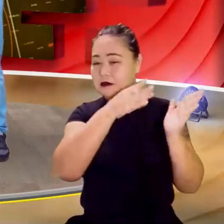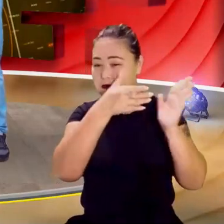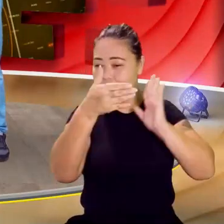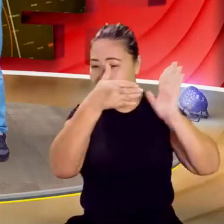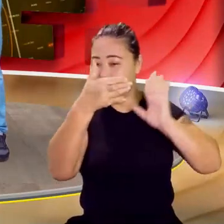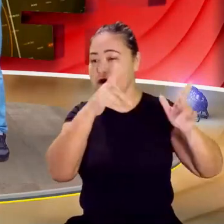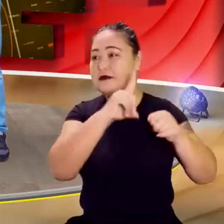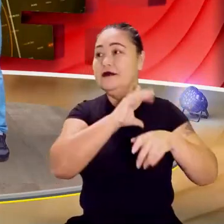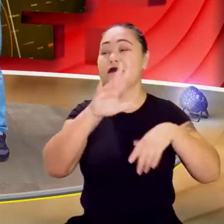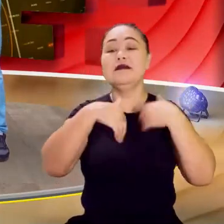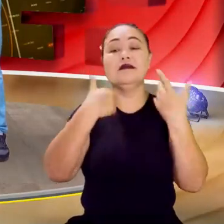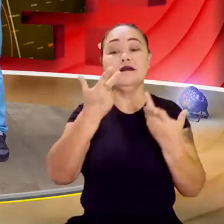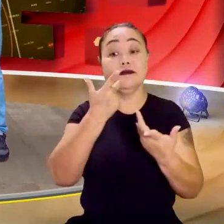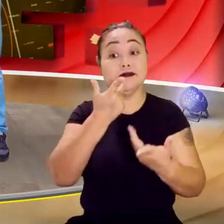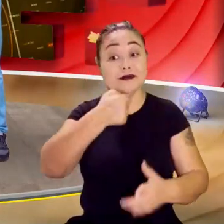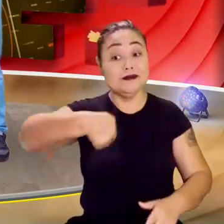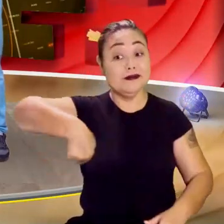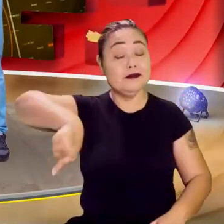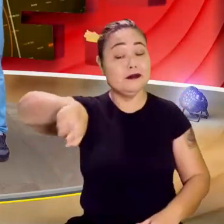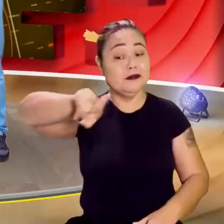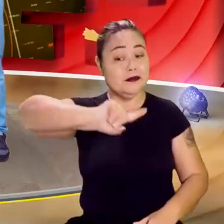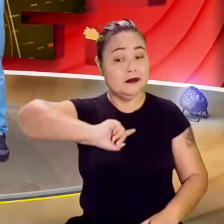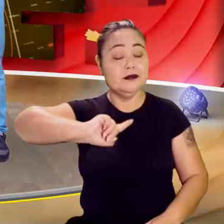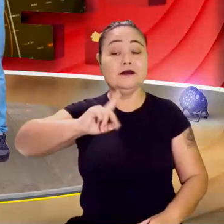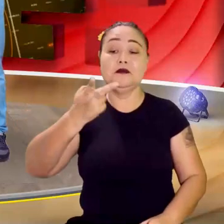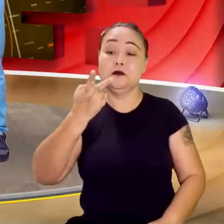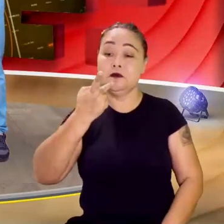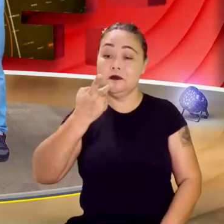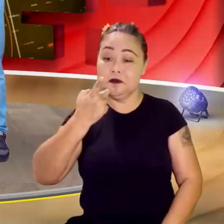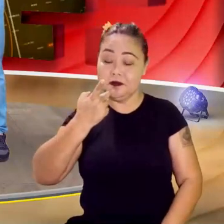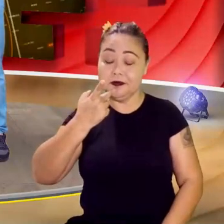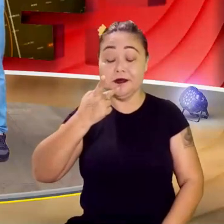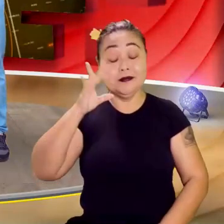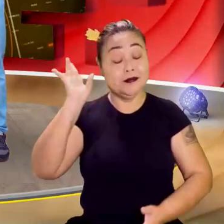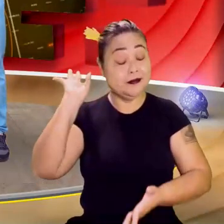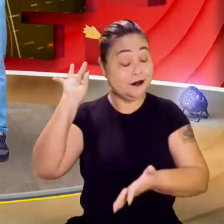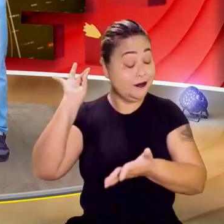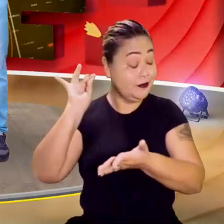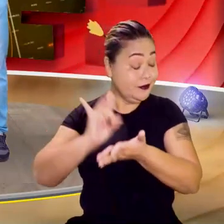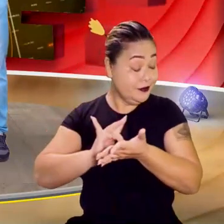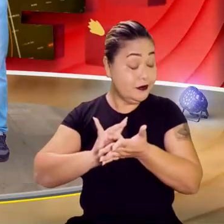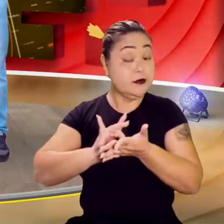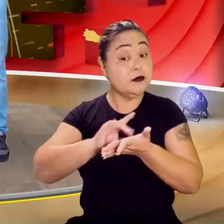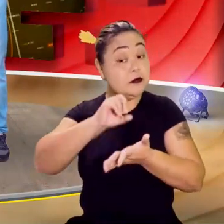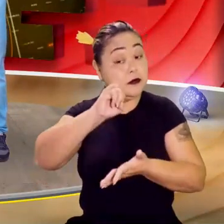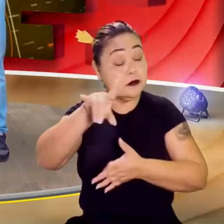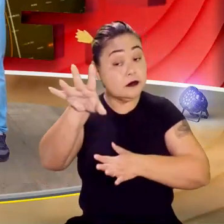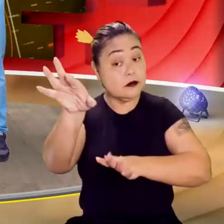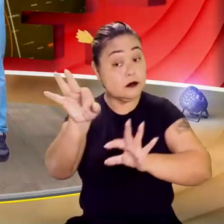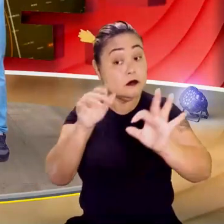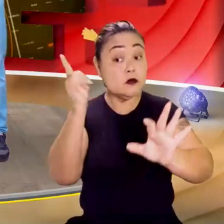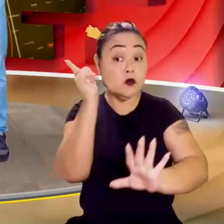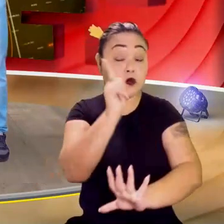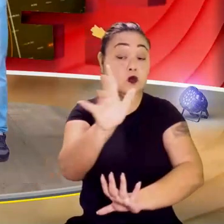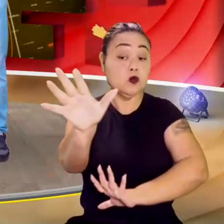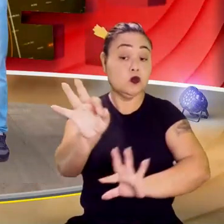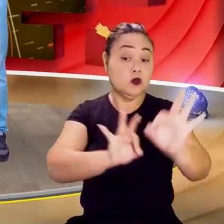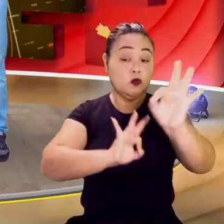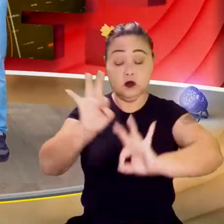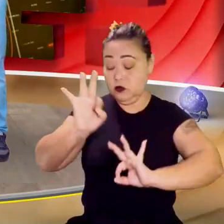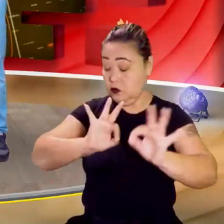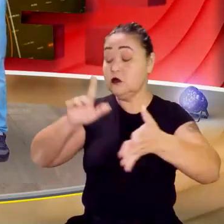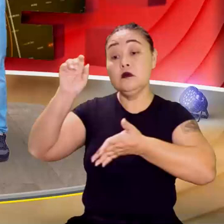falar uma coisa para vocês e podem ter certeza, se vocês conseguiram se organizar direitinho com